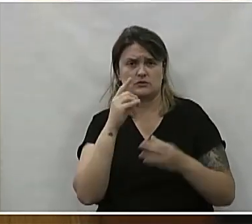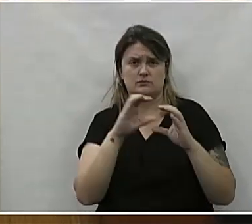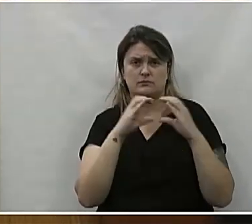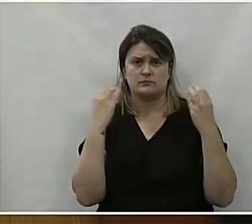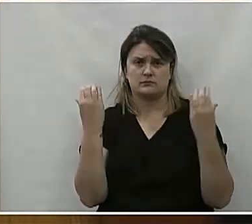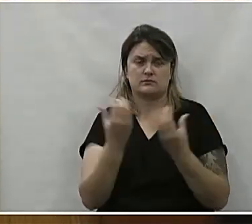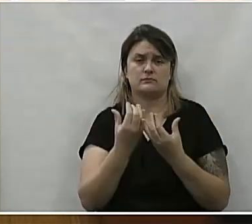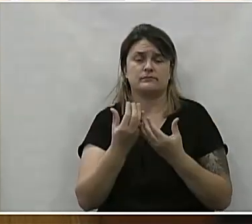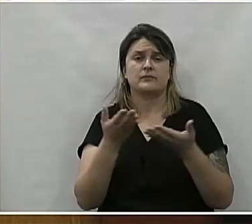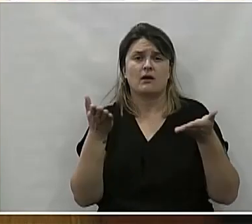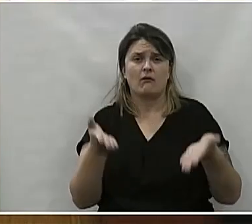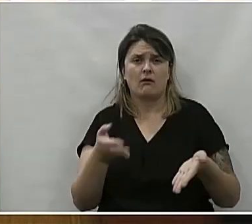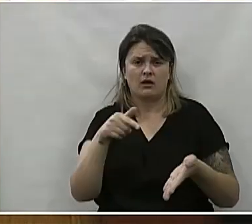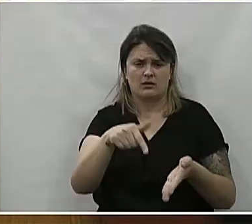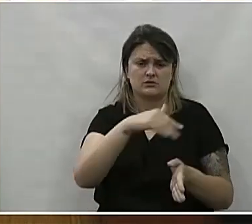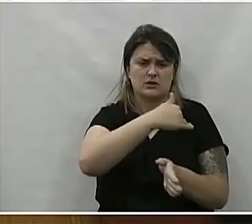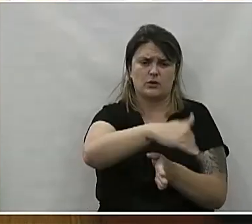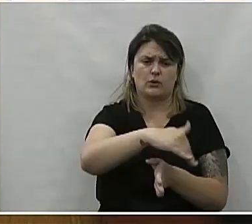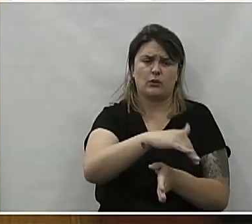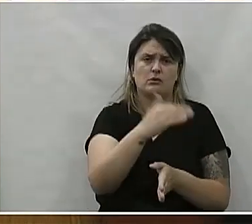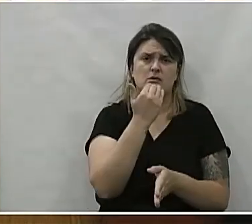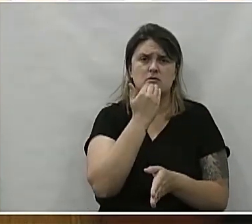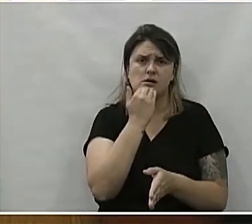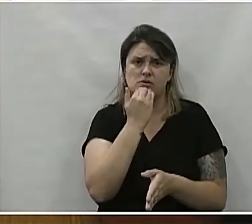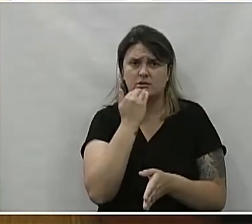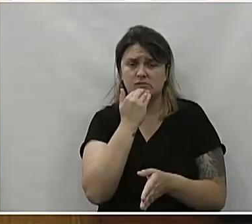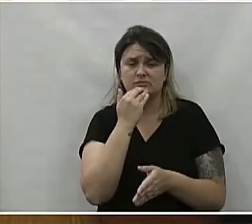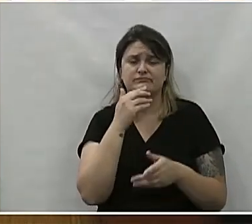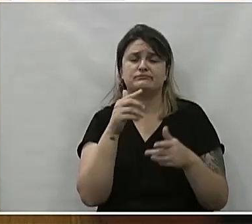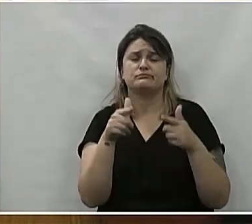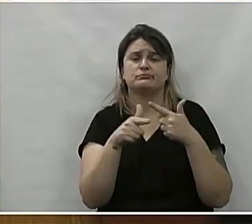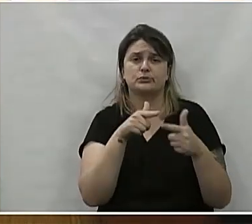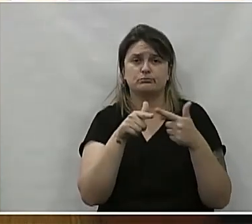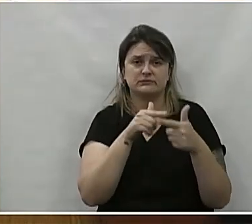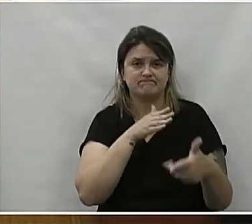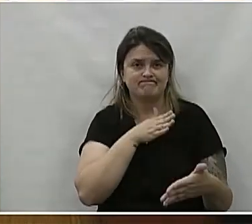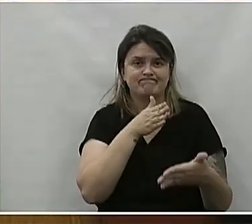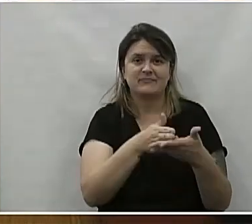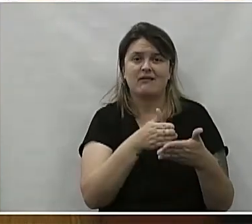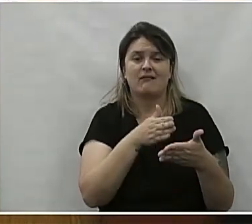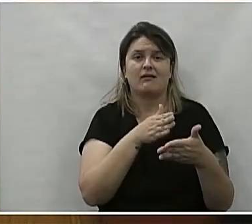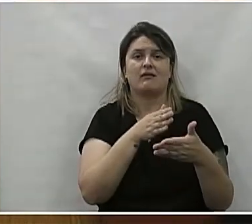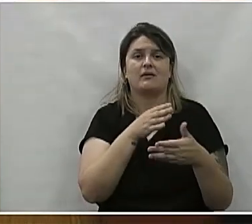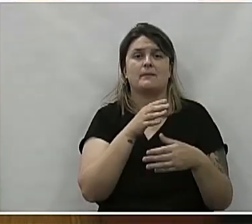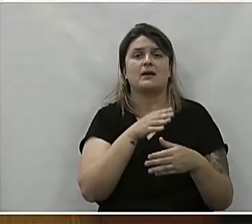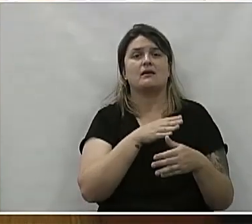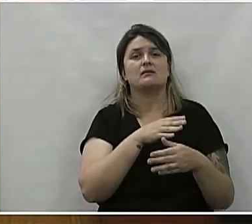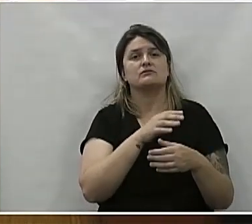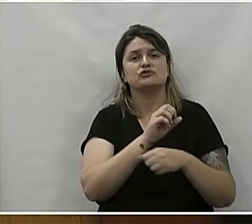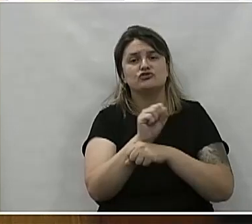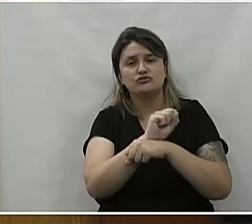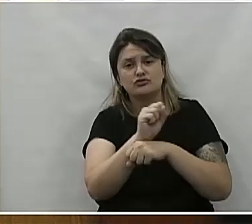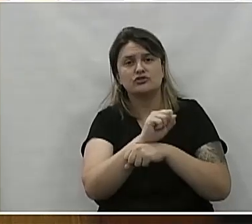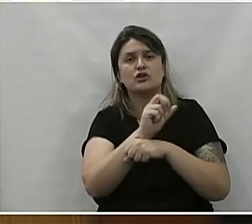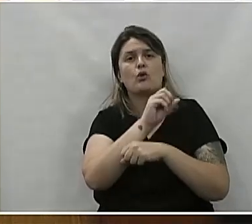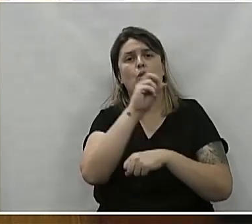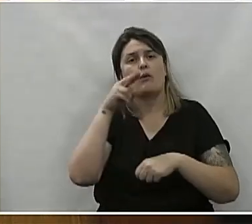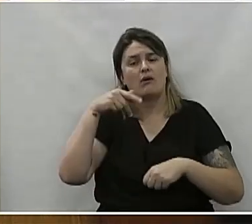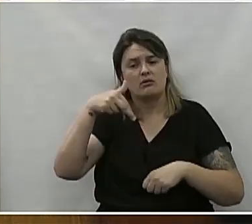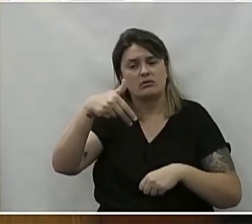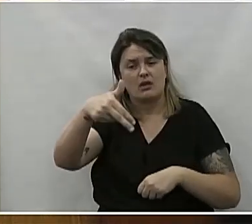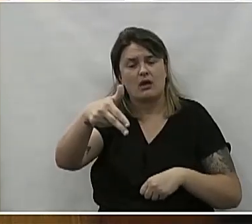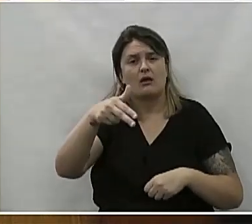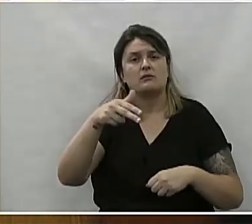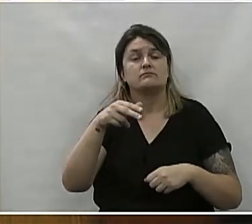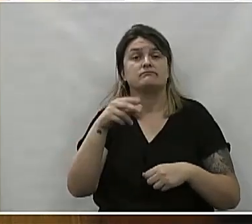Atualmente as condições precárias da via representam um obstáculo significativo Para o deslocamento seguro e digno dos indivíduos com